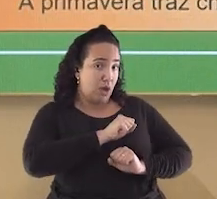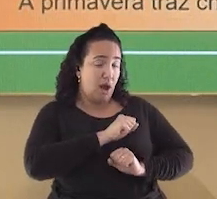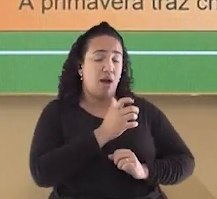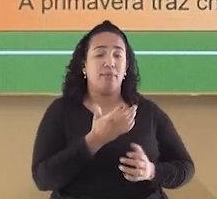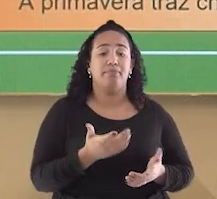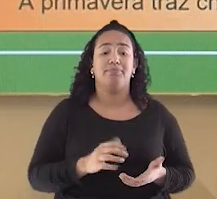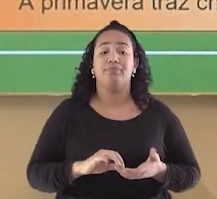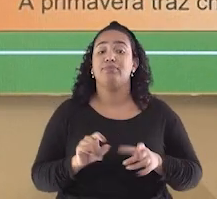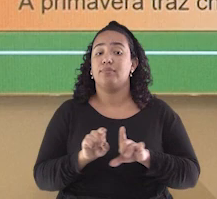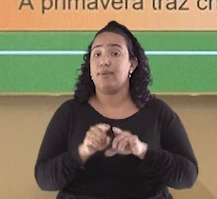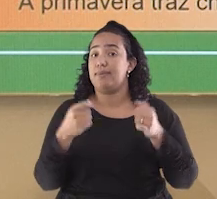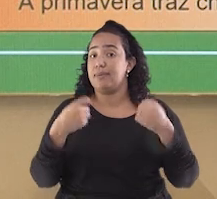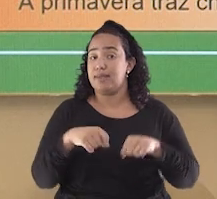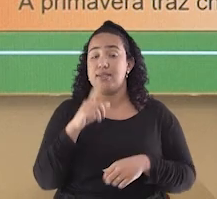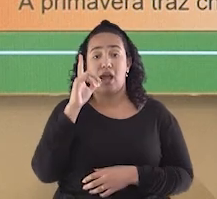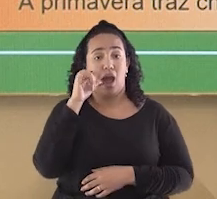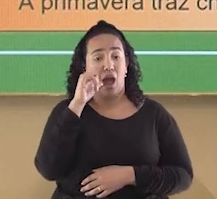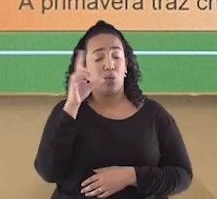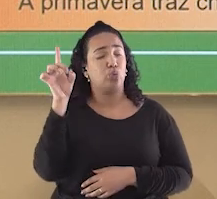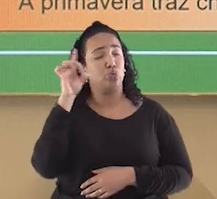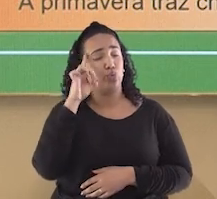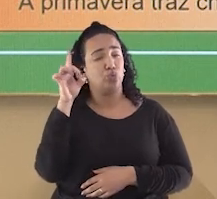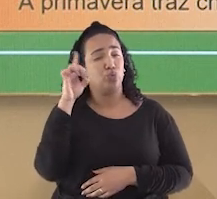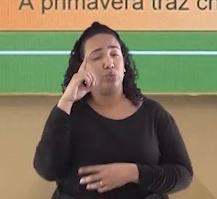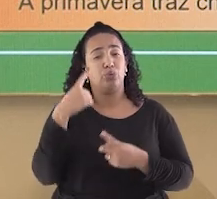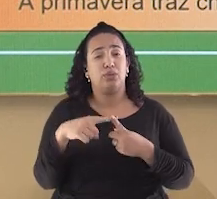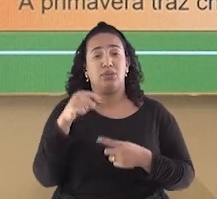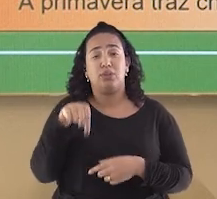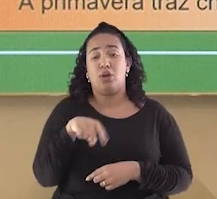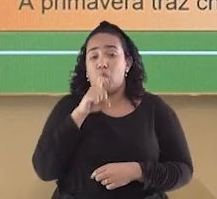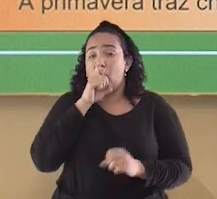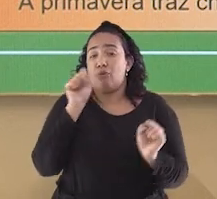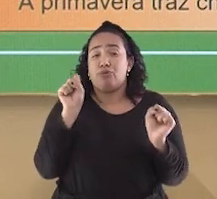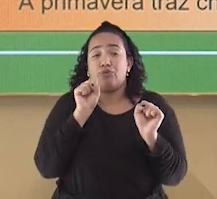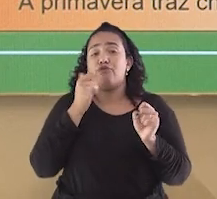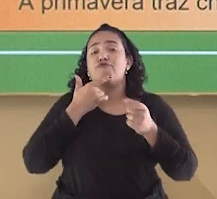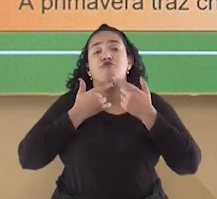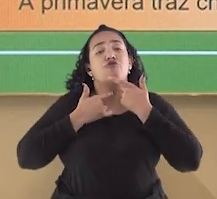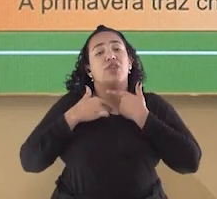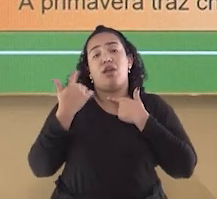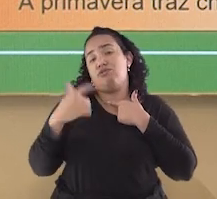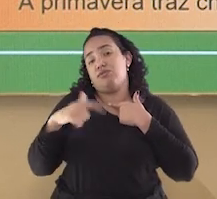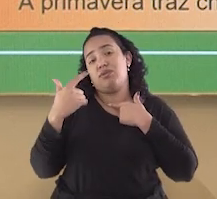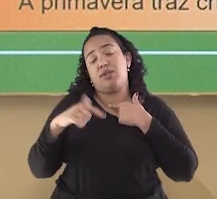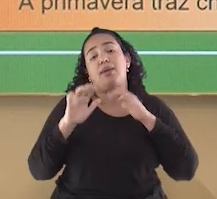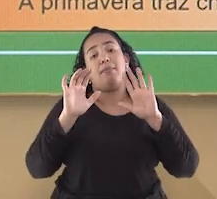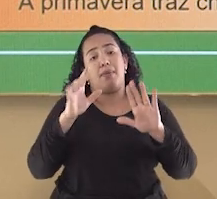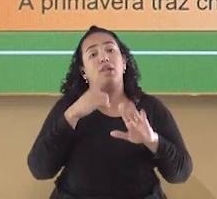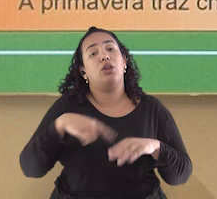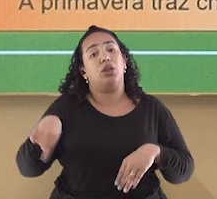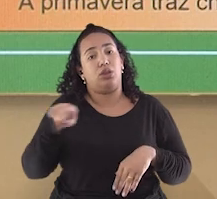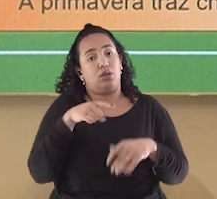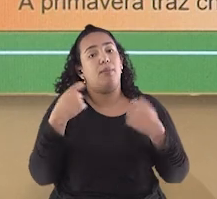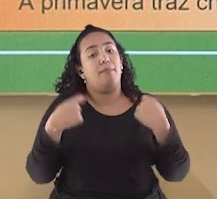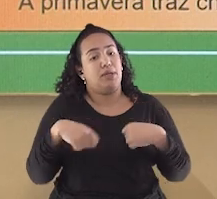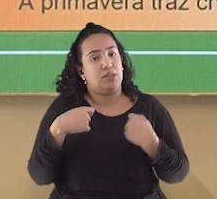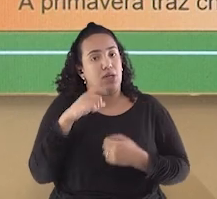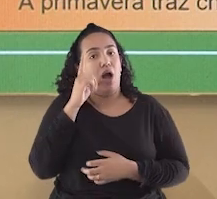flores, também conhecida como primavera, também traz início do aumento de chuvas, sendo a